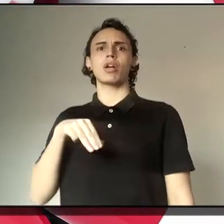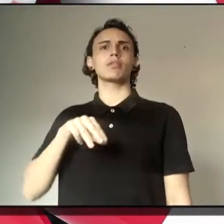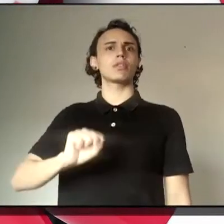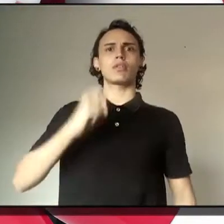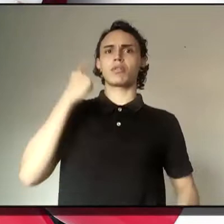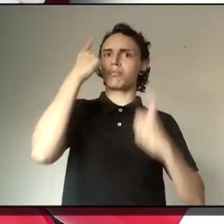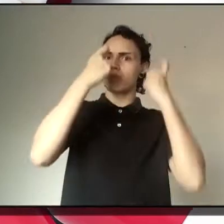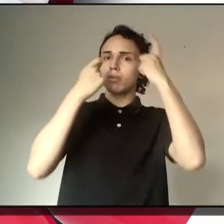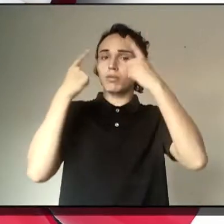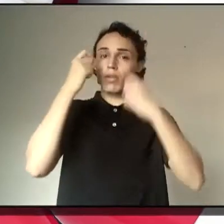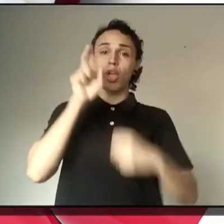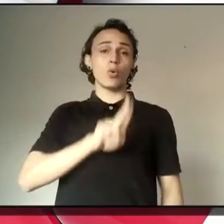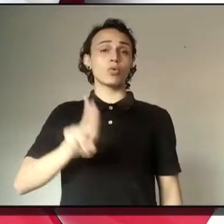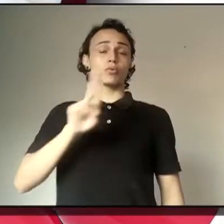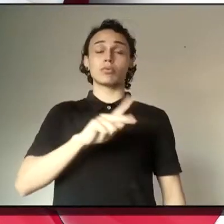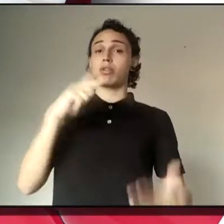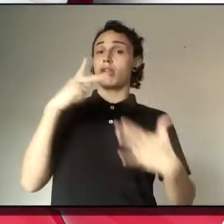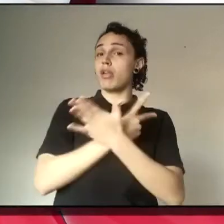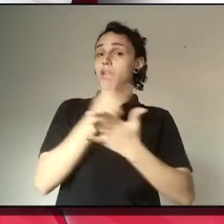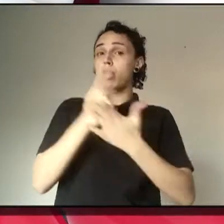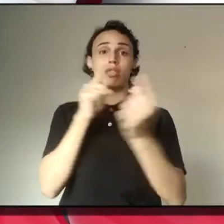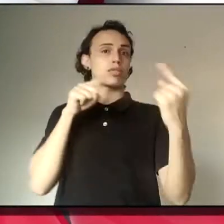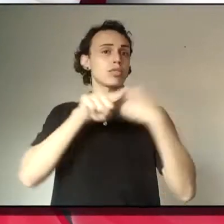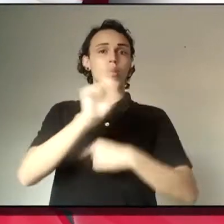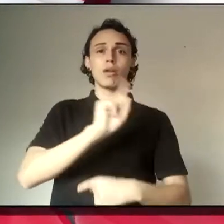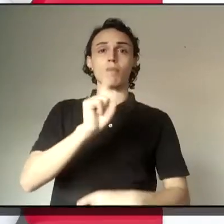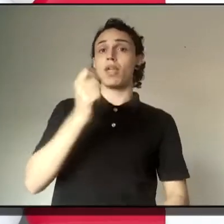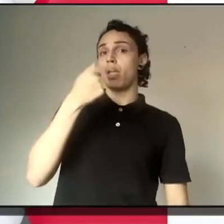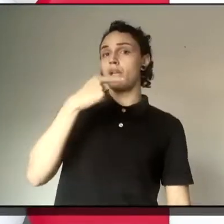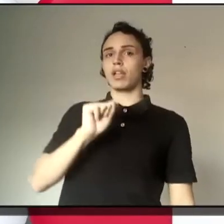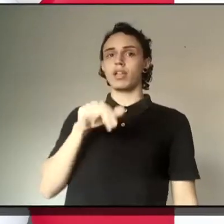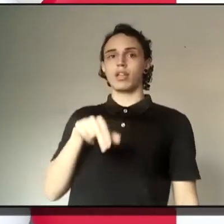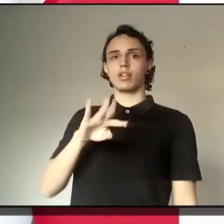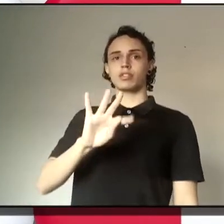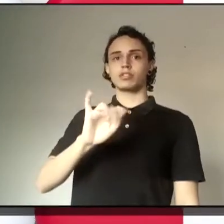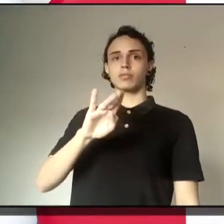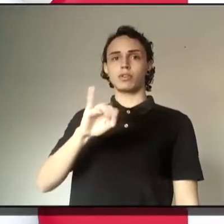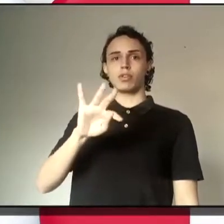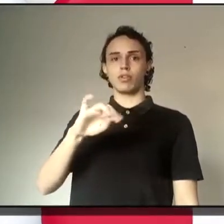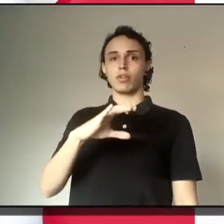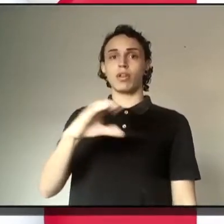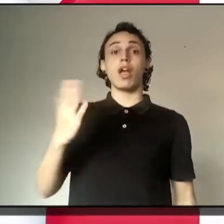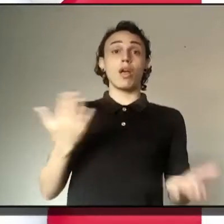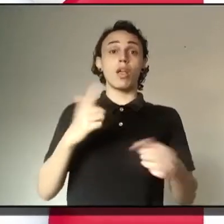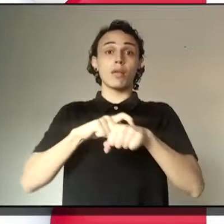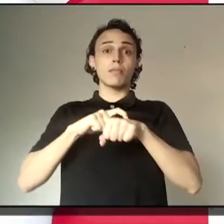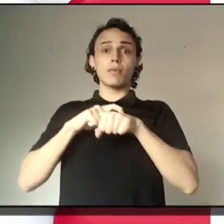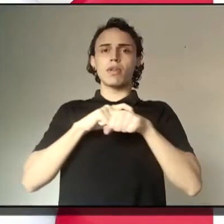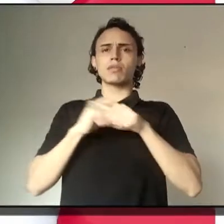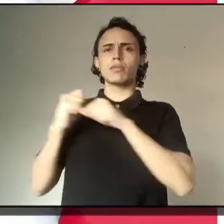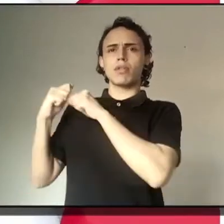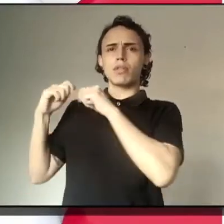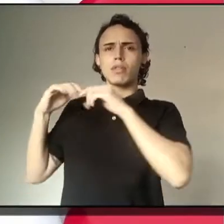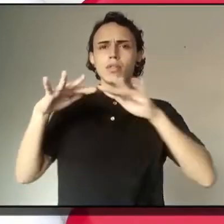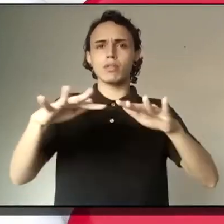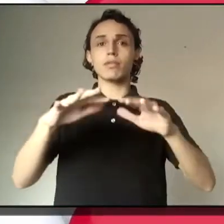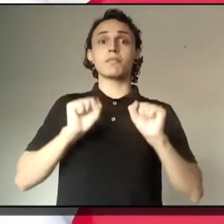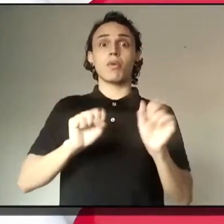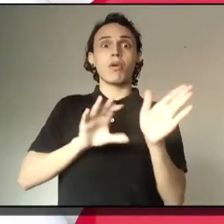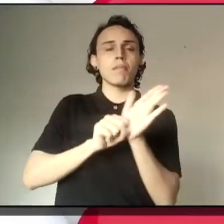A Organização Mundial da Saúde está preocupada com o fato de o uso inadequado de antibióticos durante a pandemia